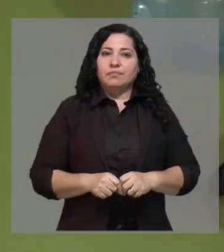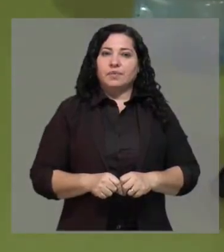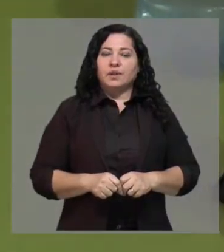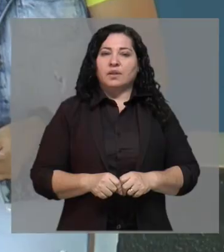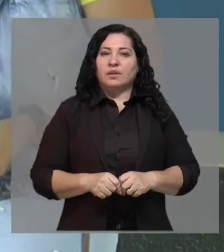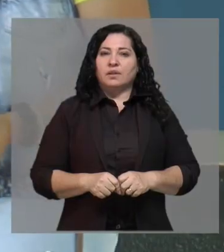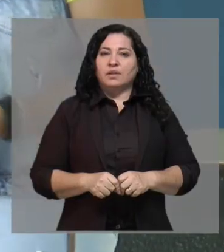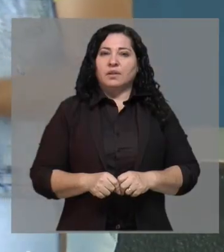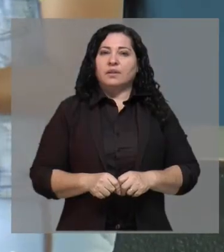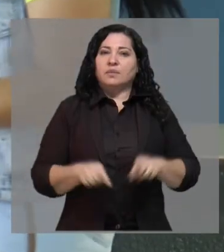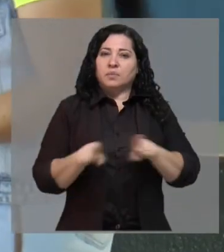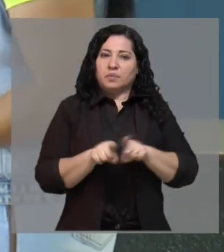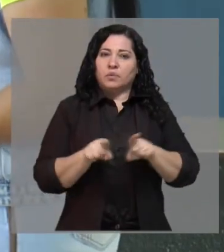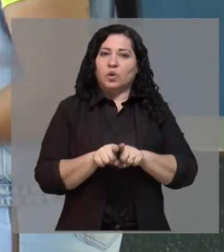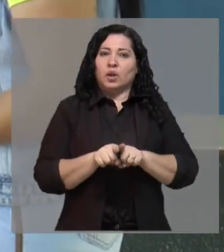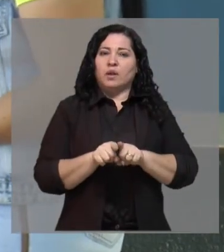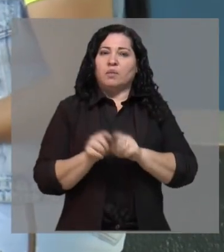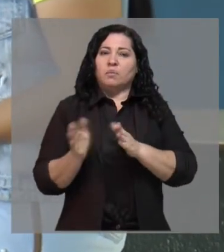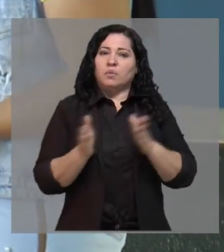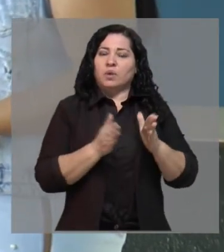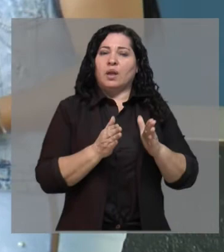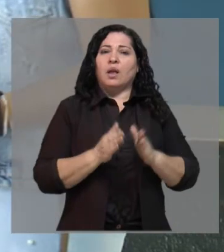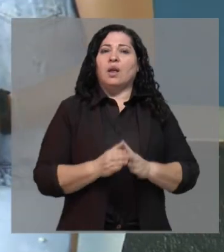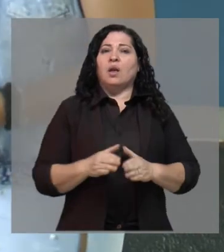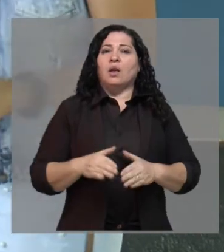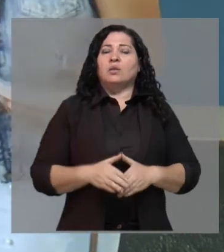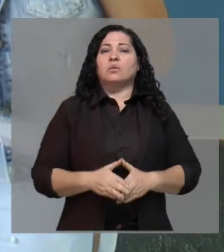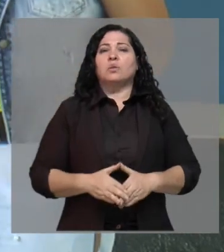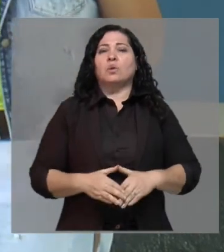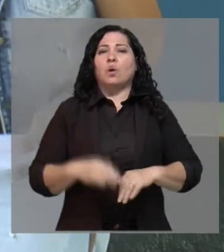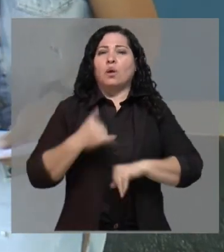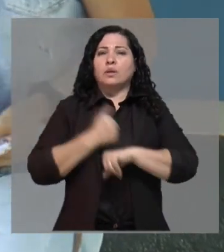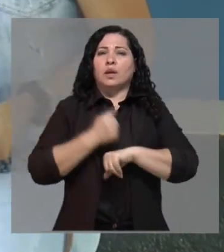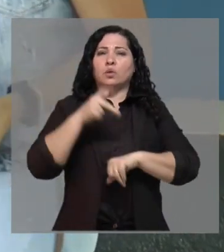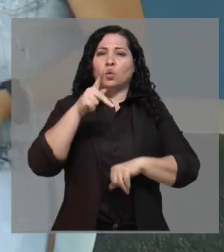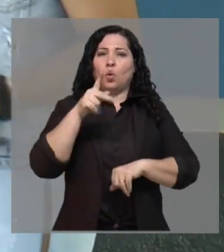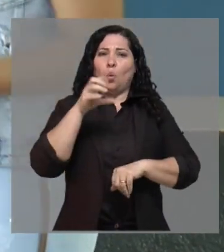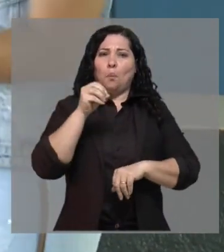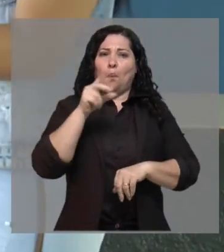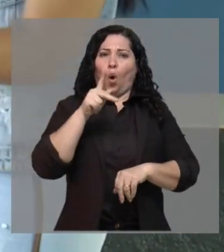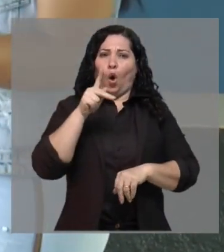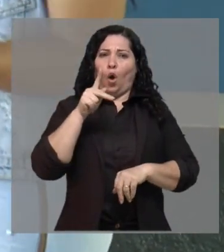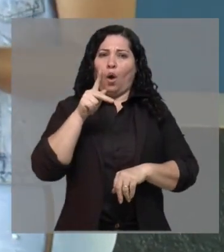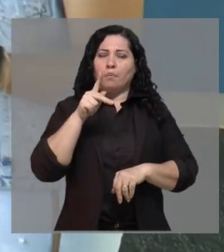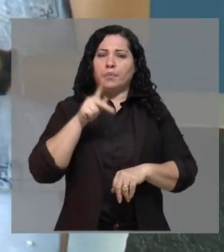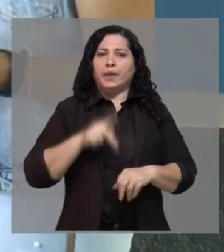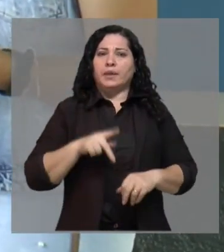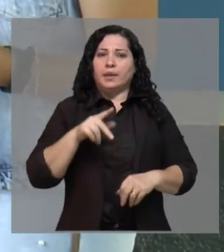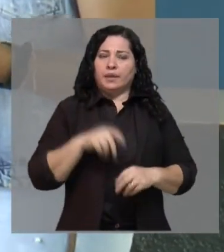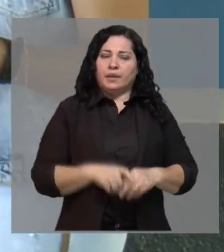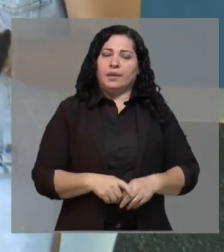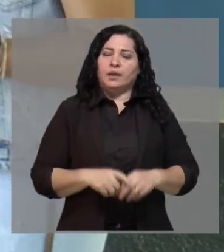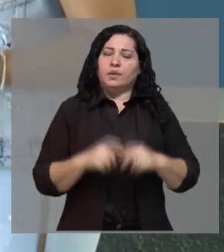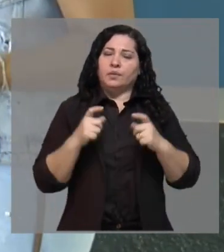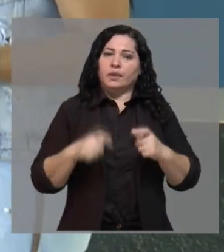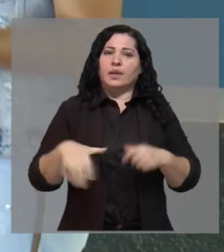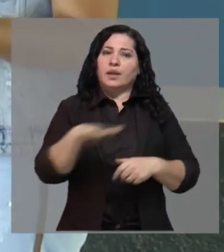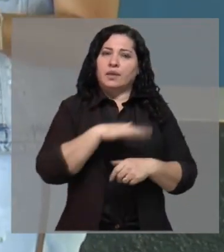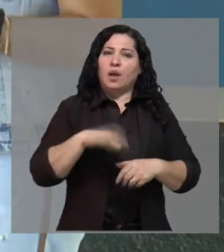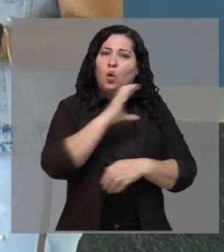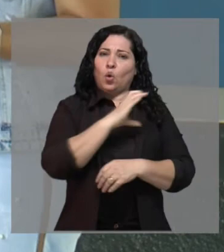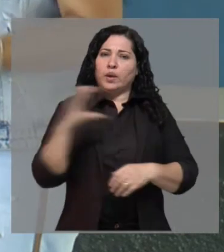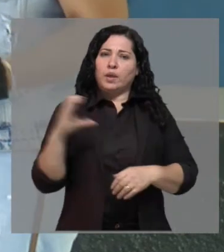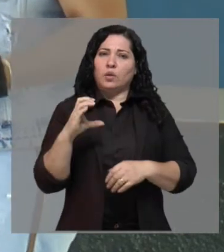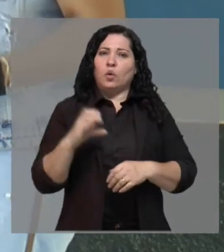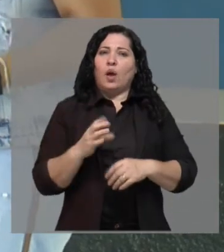é do lado do Centro Pop, essa área de acolhimento, e nós estamos aqui com a coordenadora técnica,